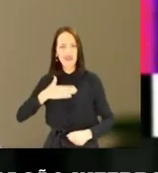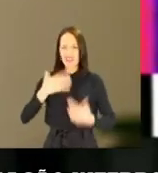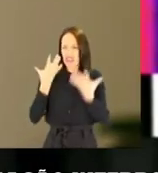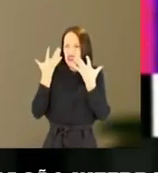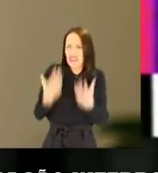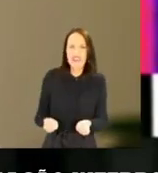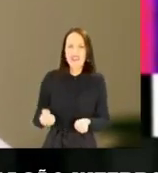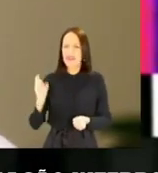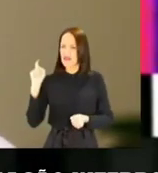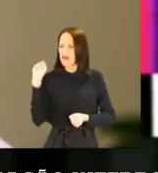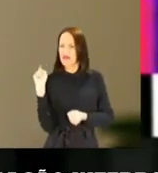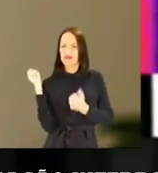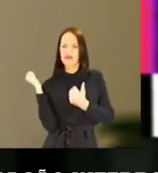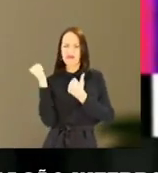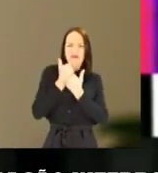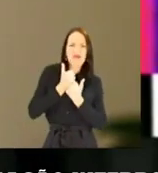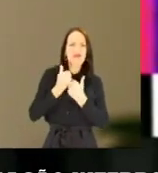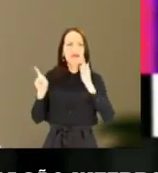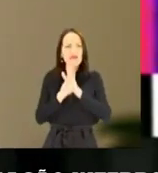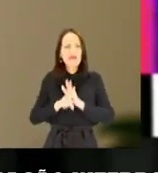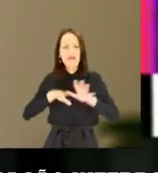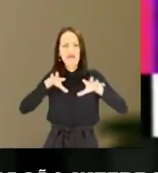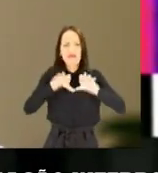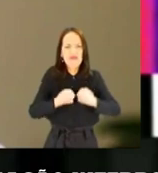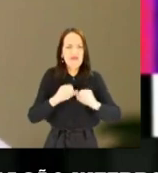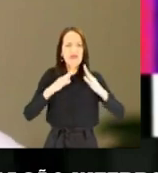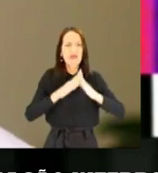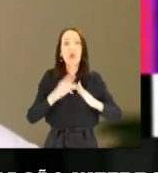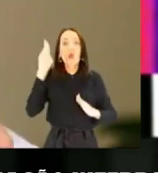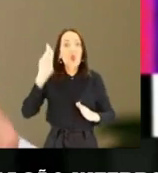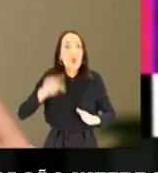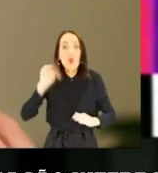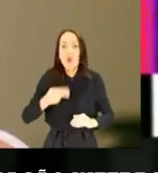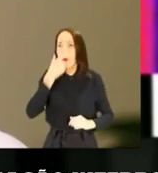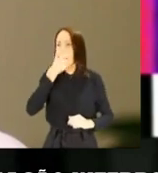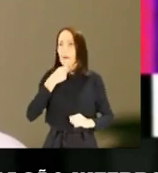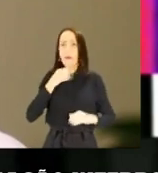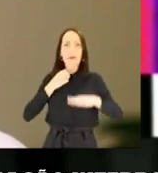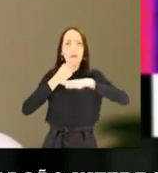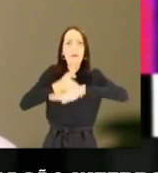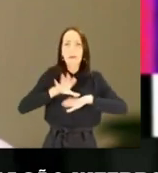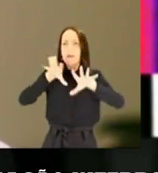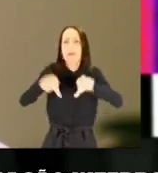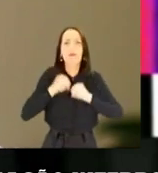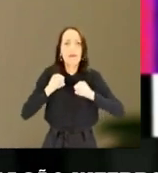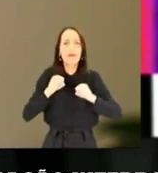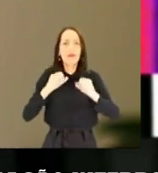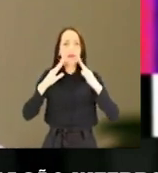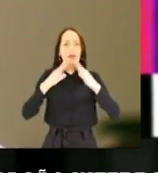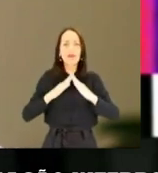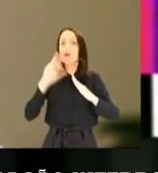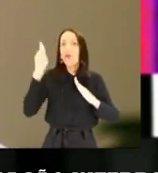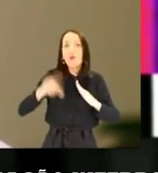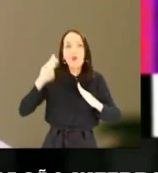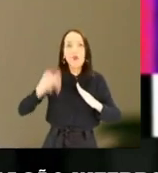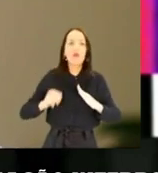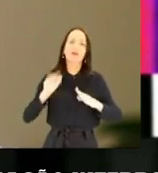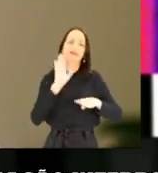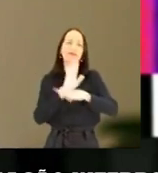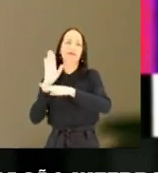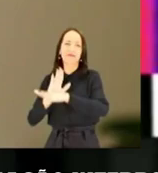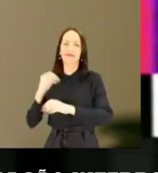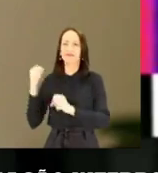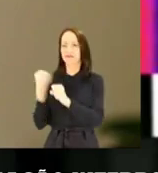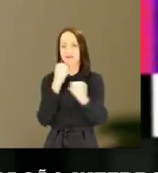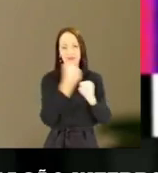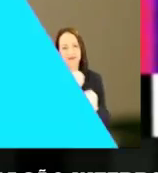ser vice de um invasor? O Boulos nunca invadiu uma casa. Pelo contrário, ele ajuda